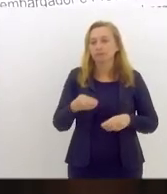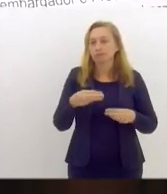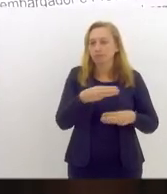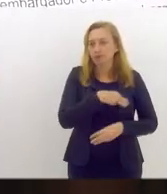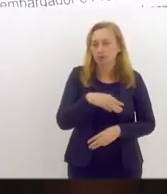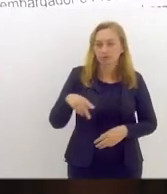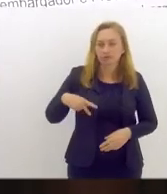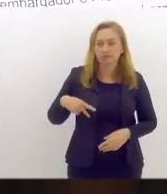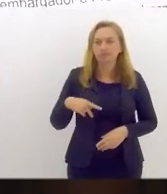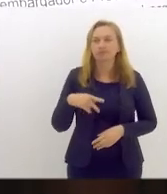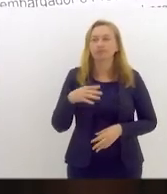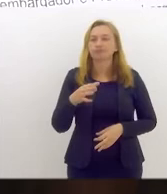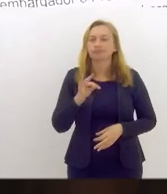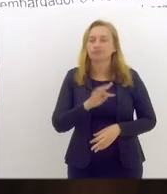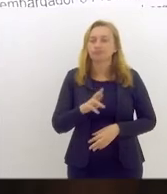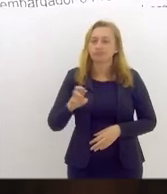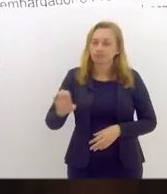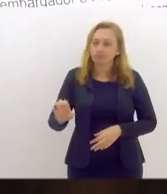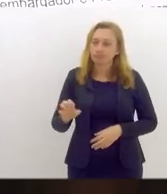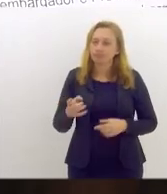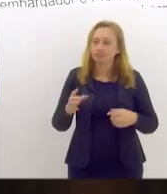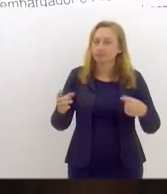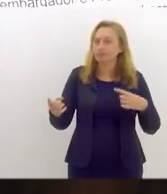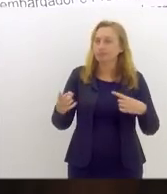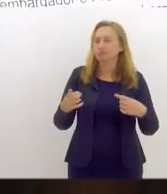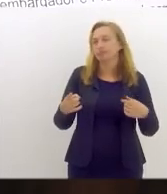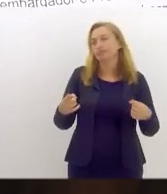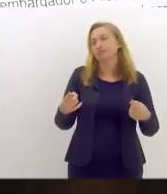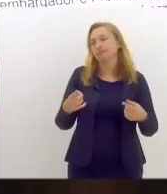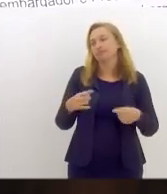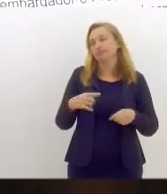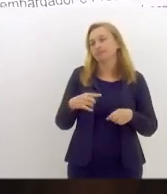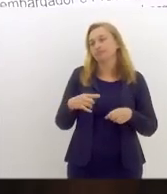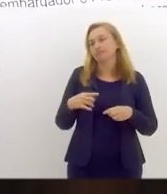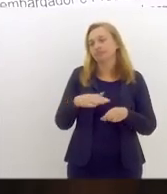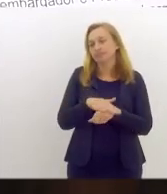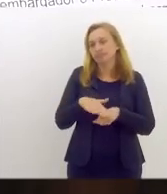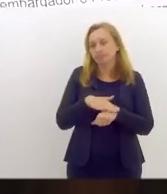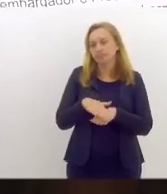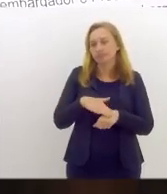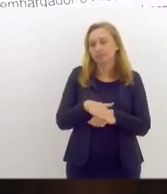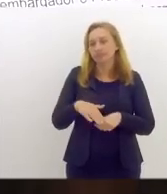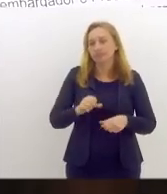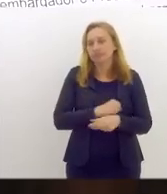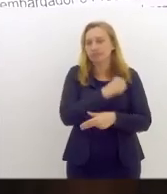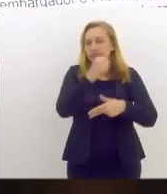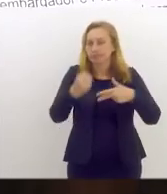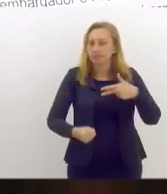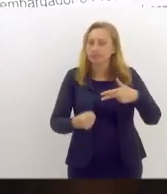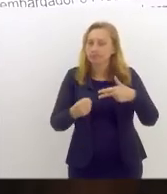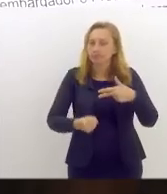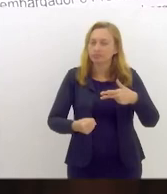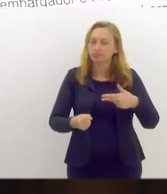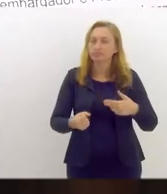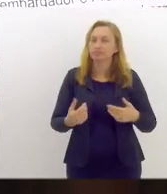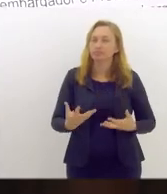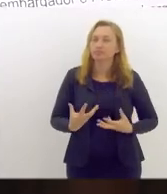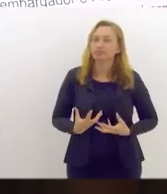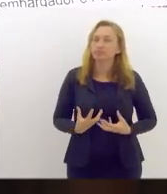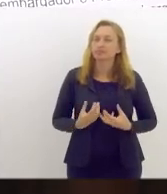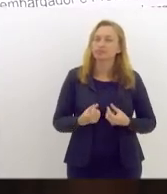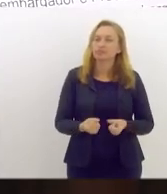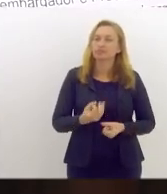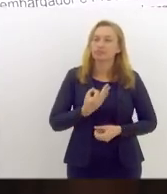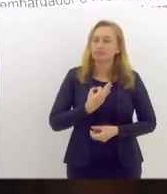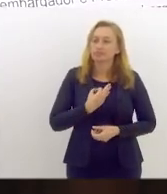e no Tribunal de Justiça de elo entre os poderes eu recebi essa medalha do então